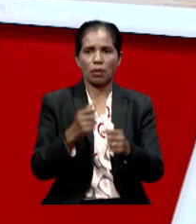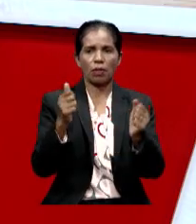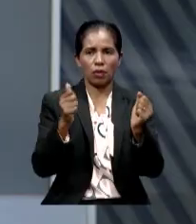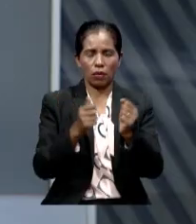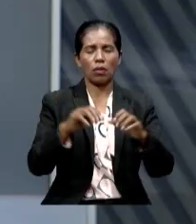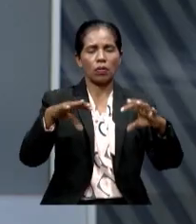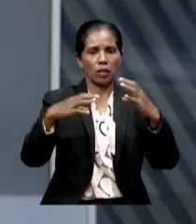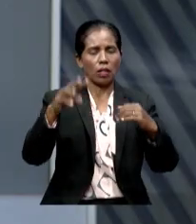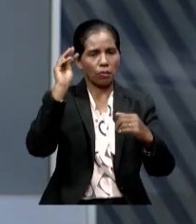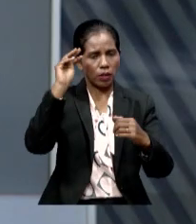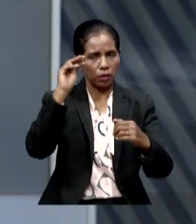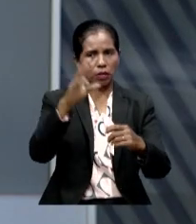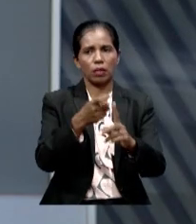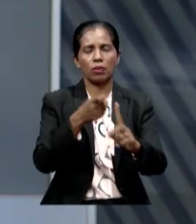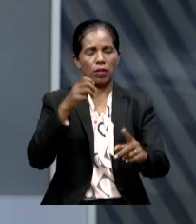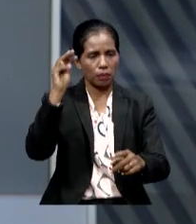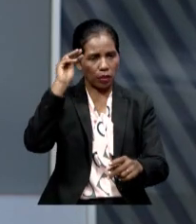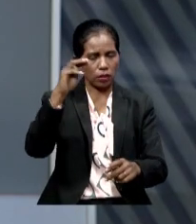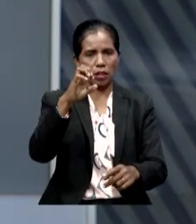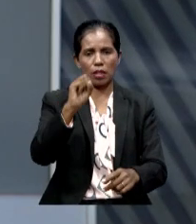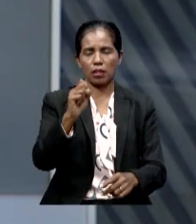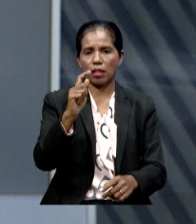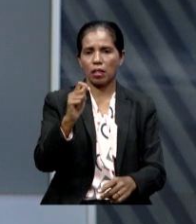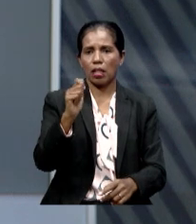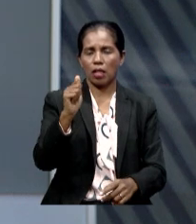Ministros, livros de ministro estatal, que está